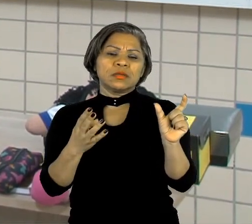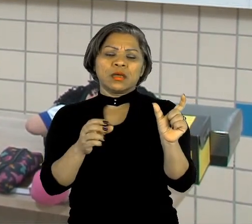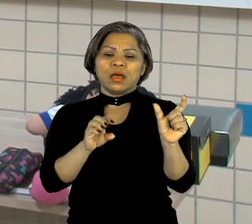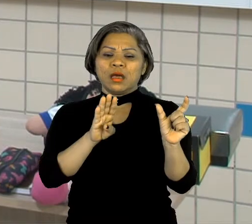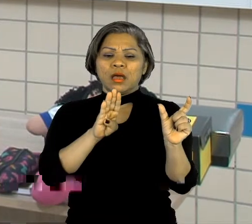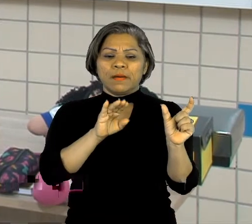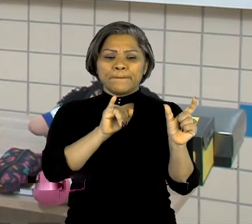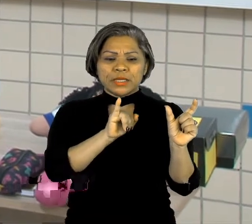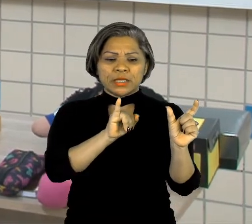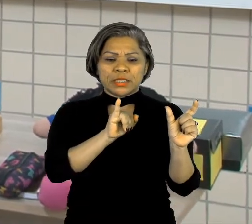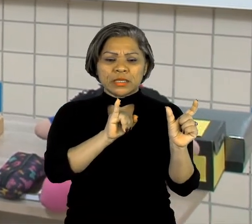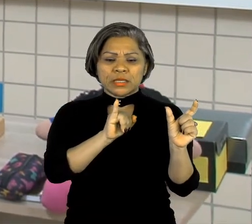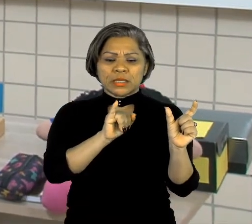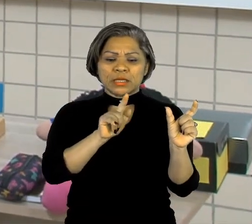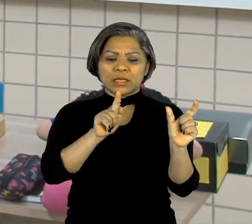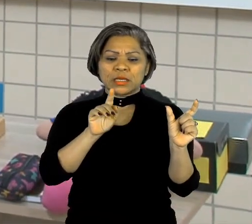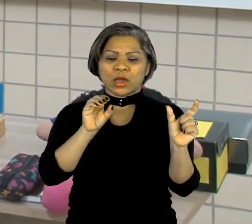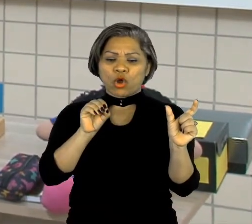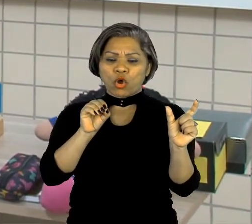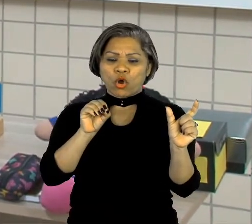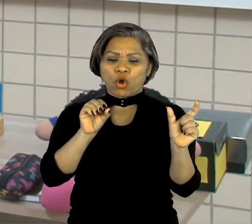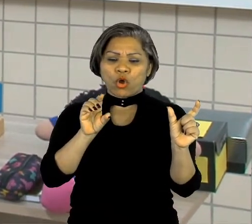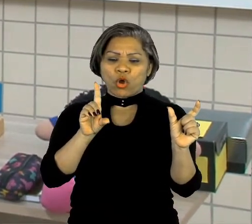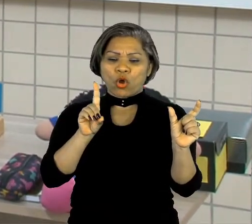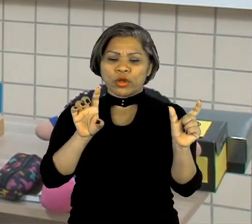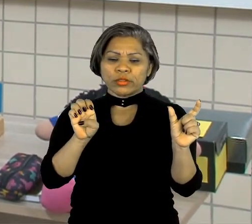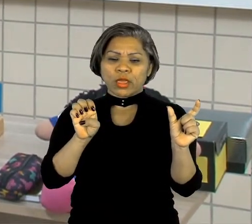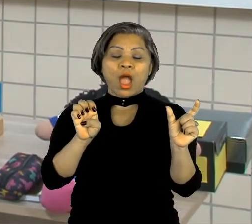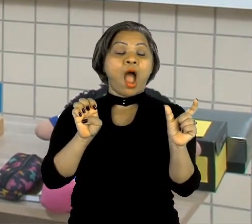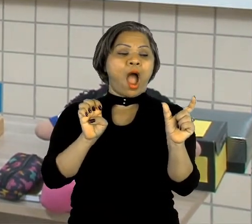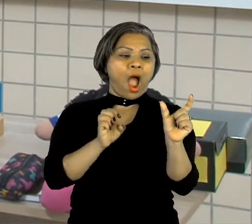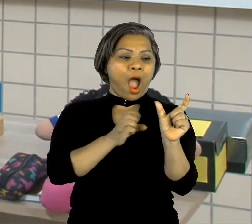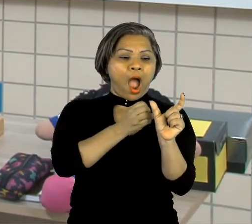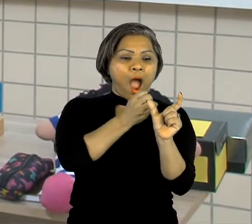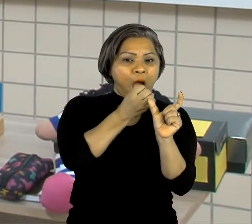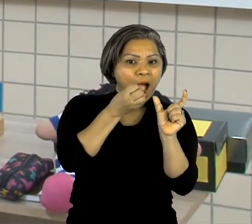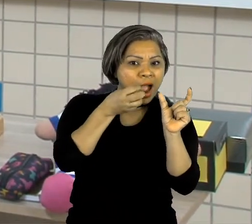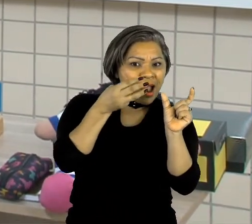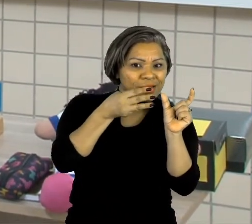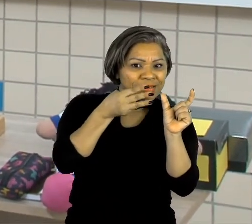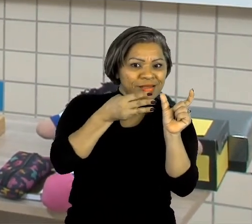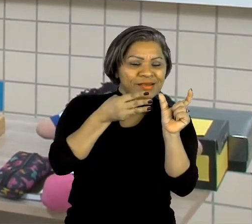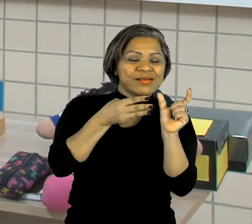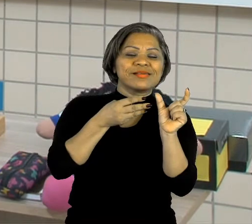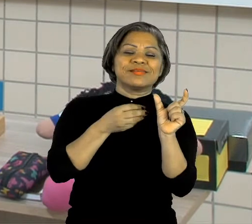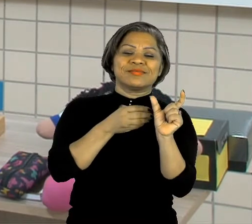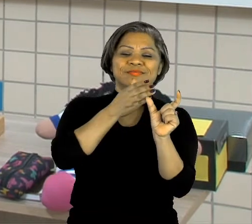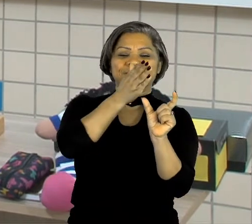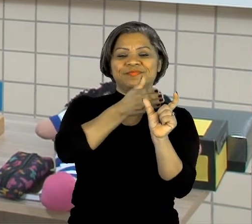Bigode. 3, então eu vou colocar aqui. A palavra